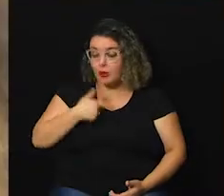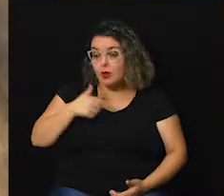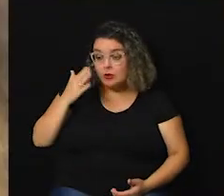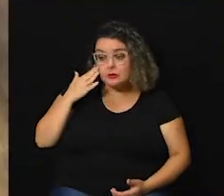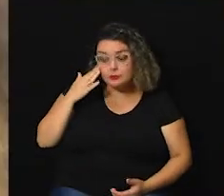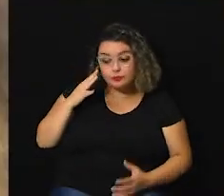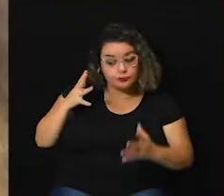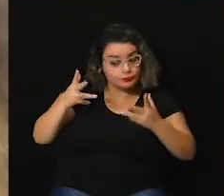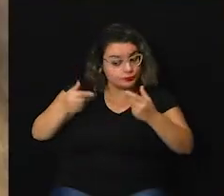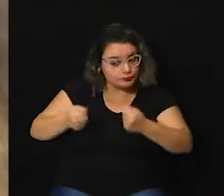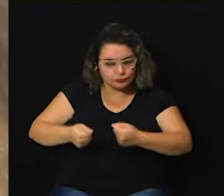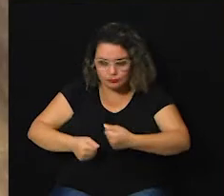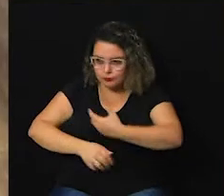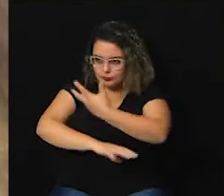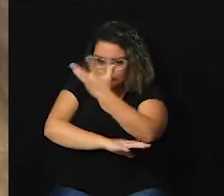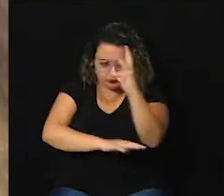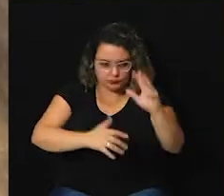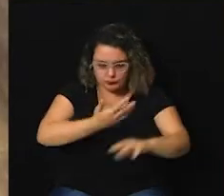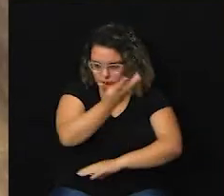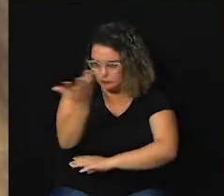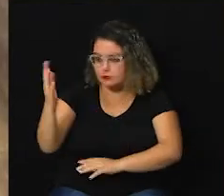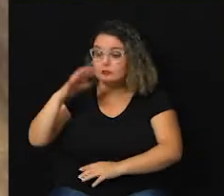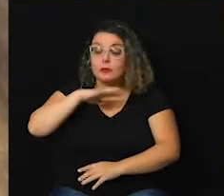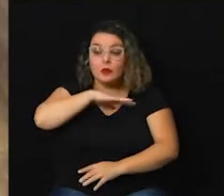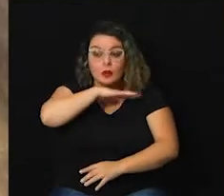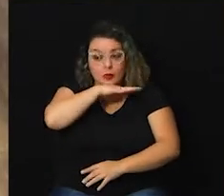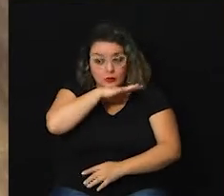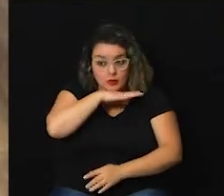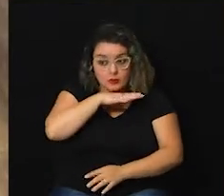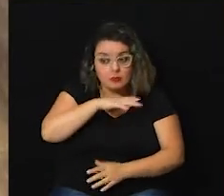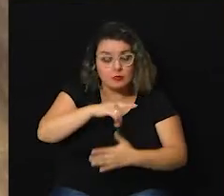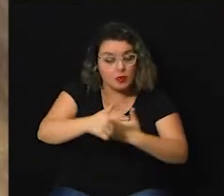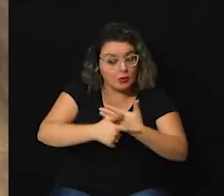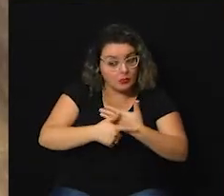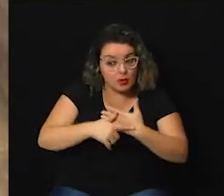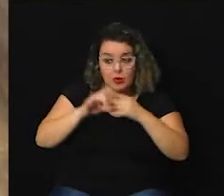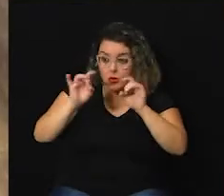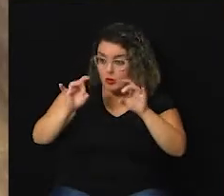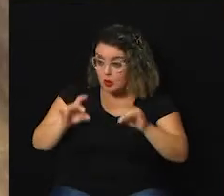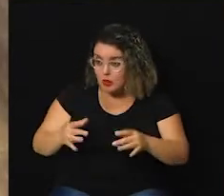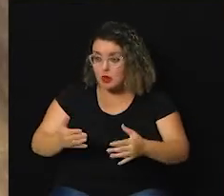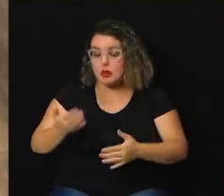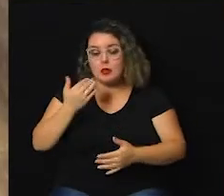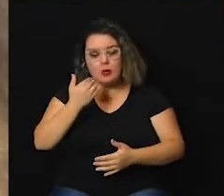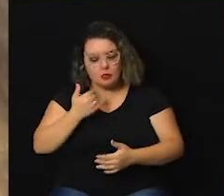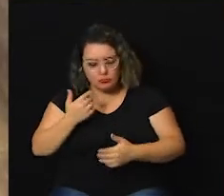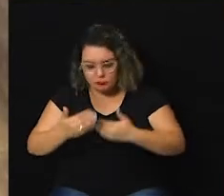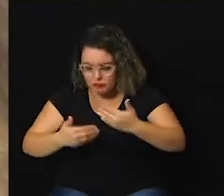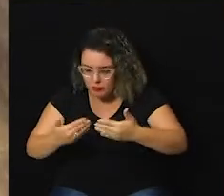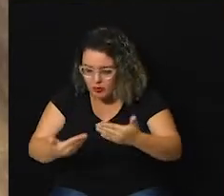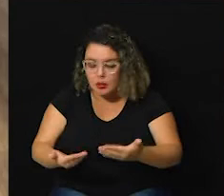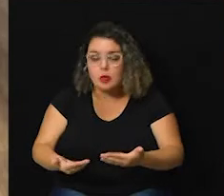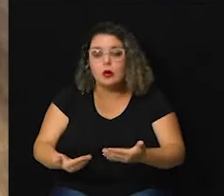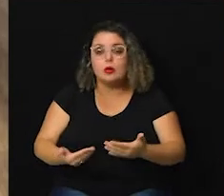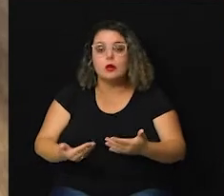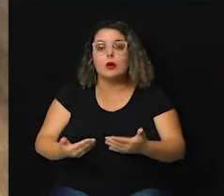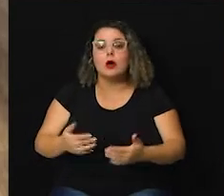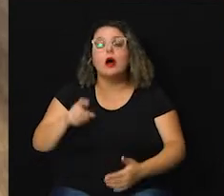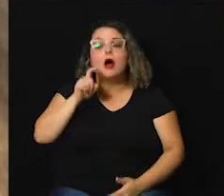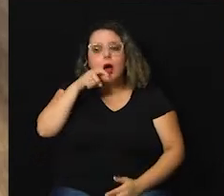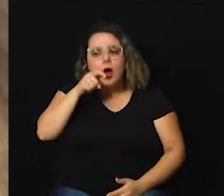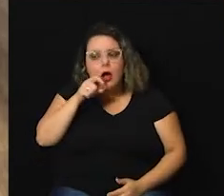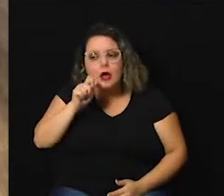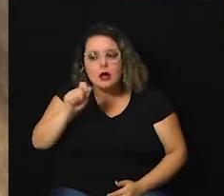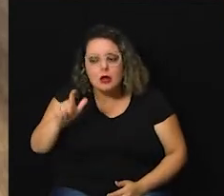que na natureza todos os animais têm um papel muito específico na cadeia alimentar, em todos os processos.